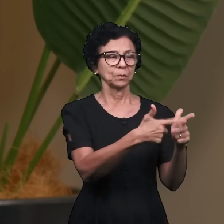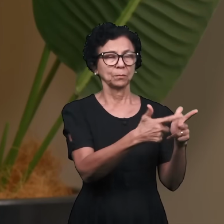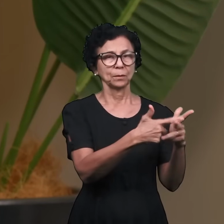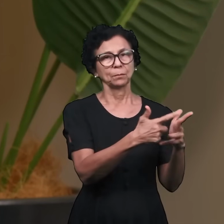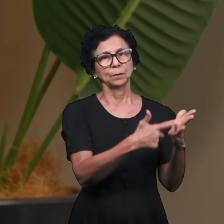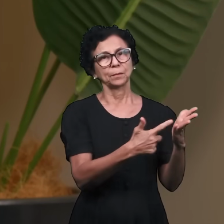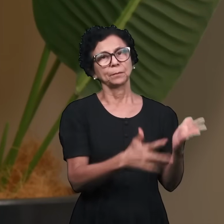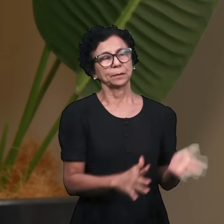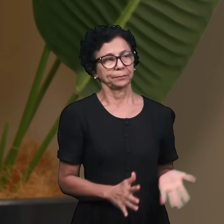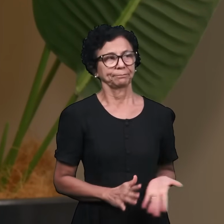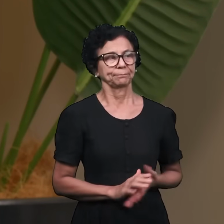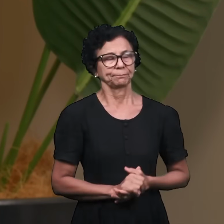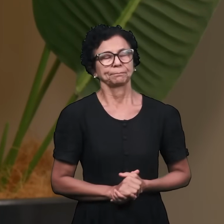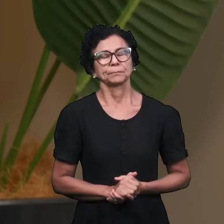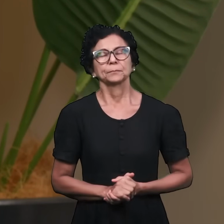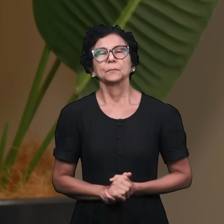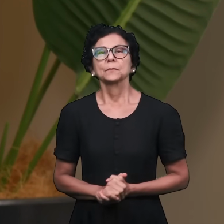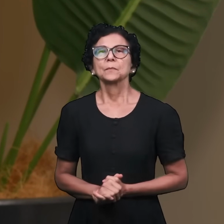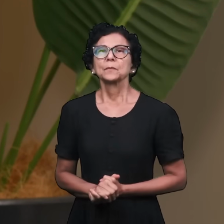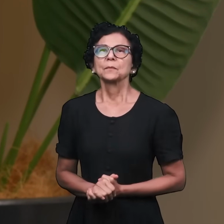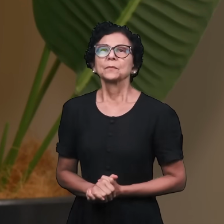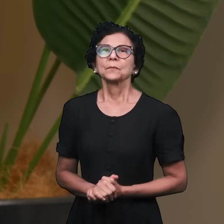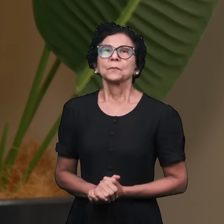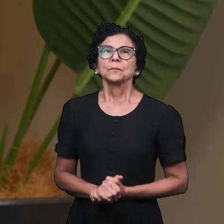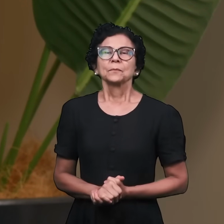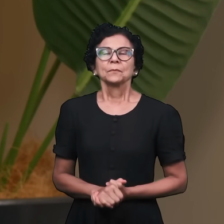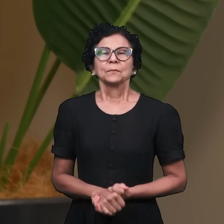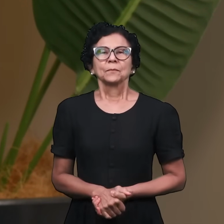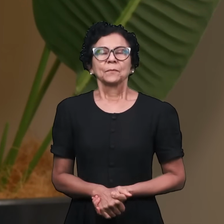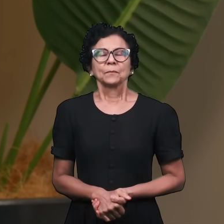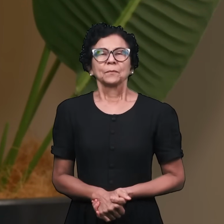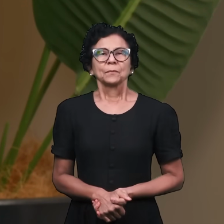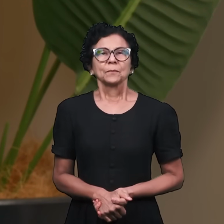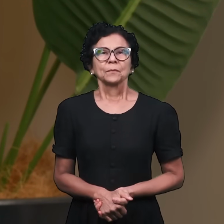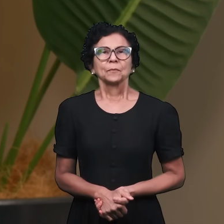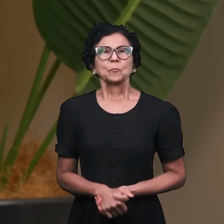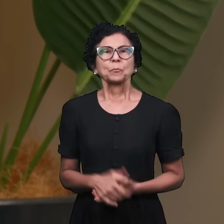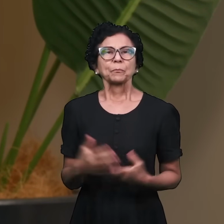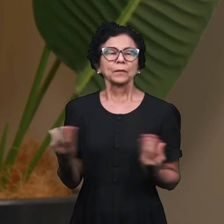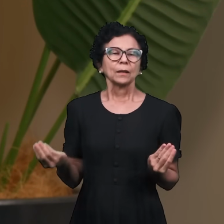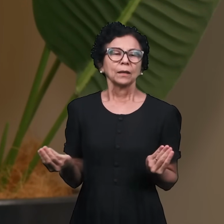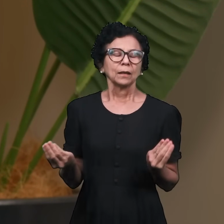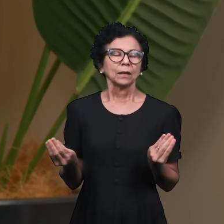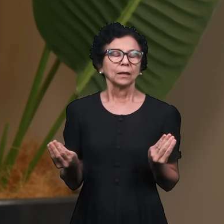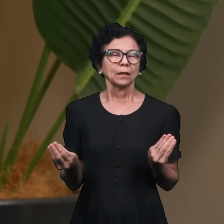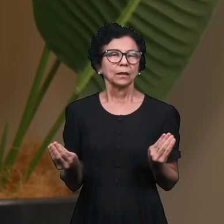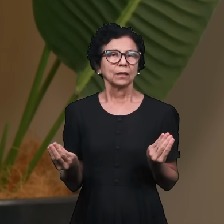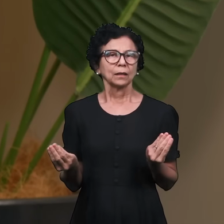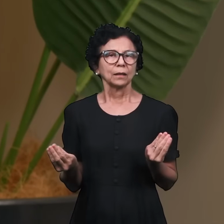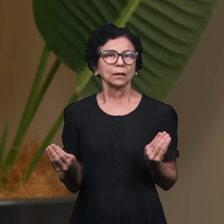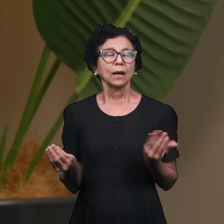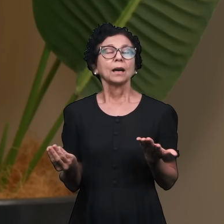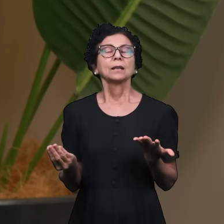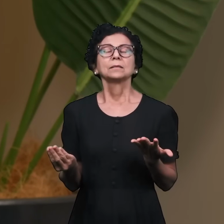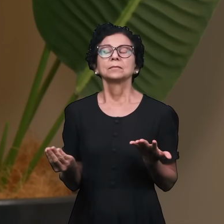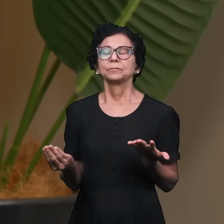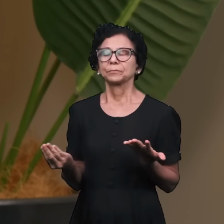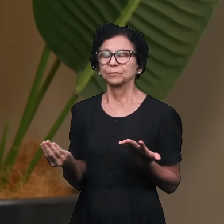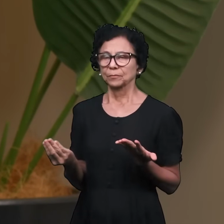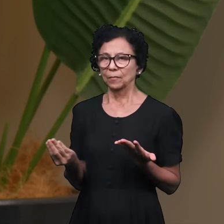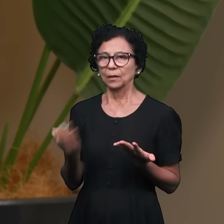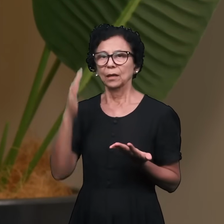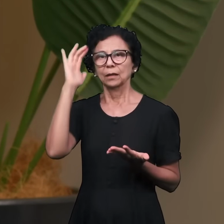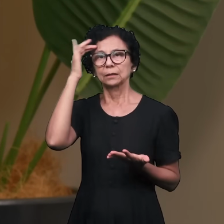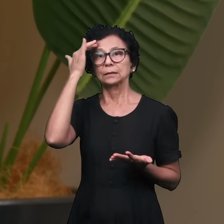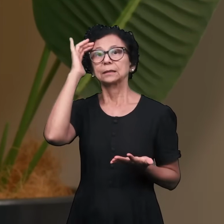pastor Arley citou, não é verdade? Já que falamos sobre isso, queridos, nós entendemos